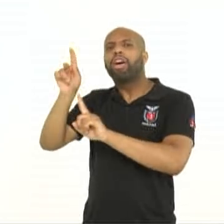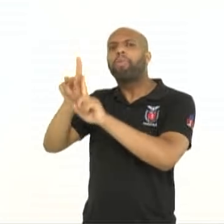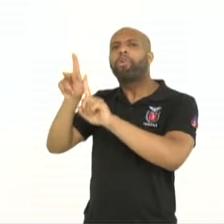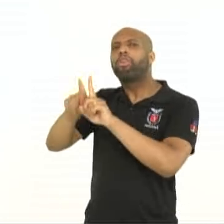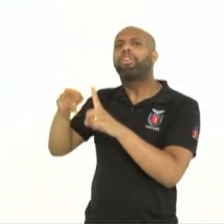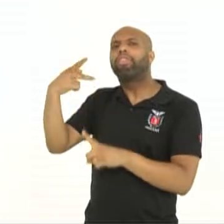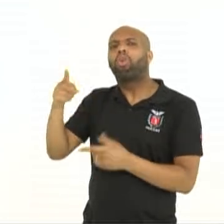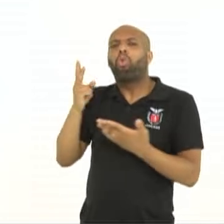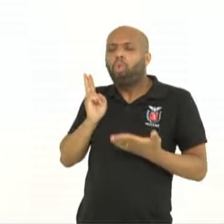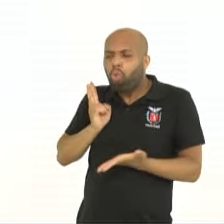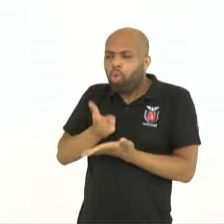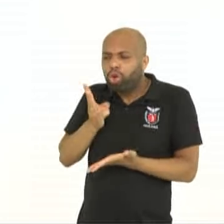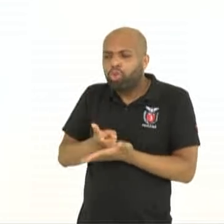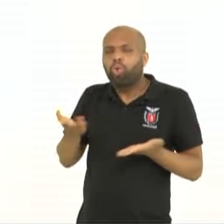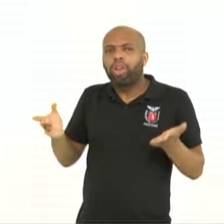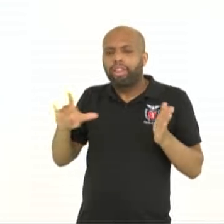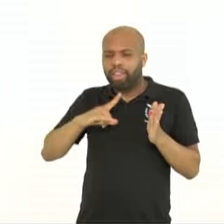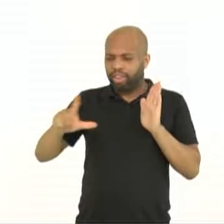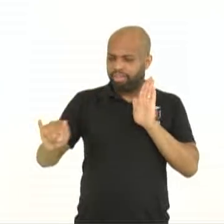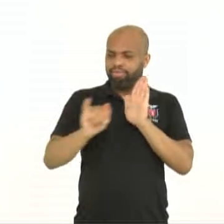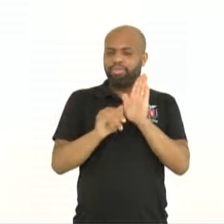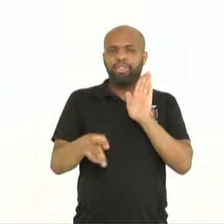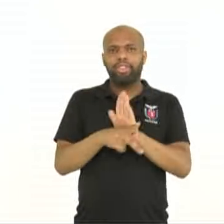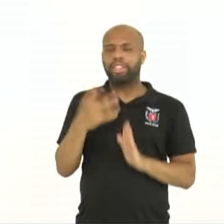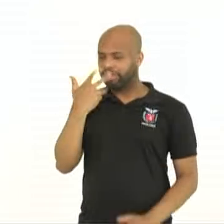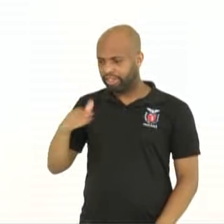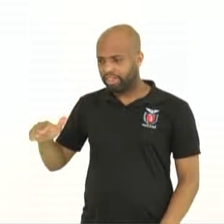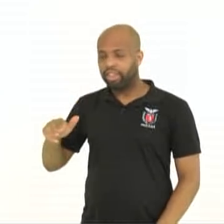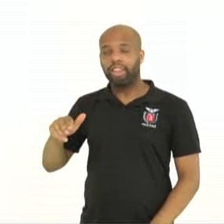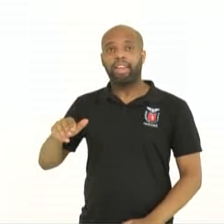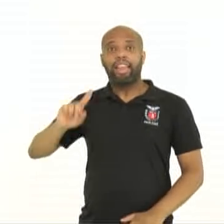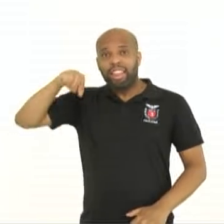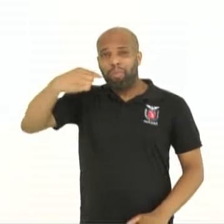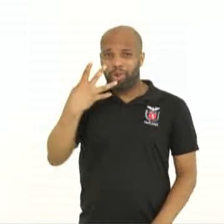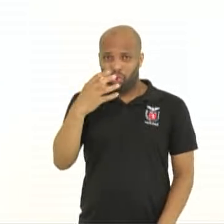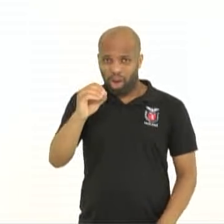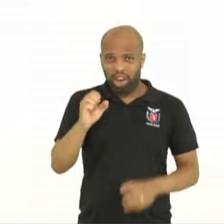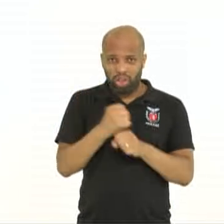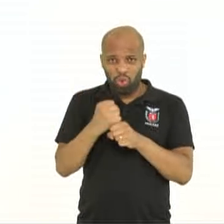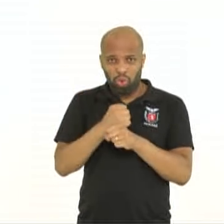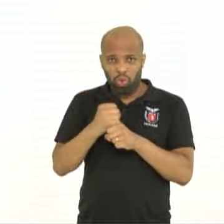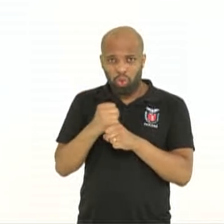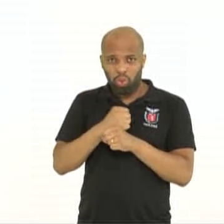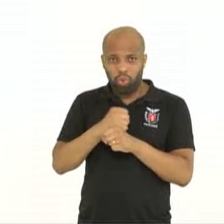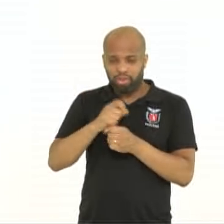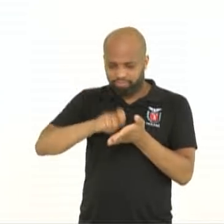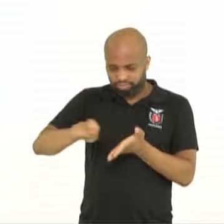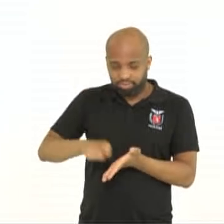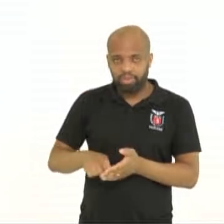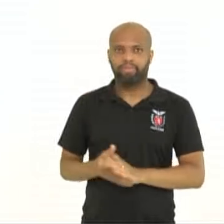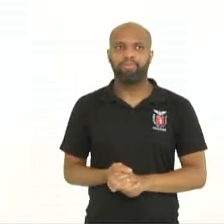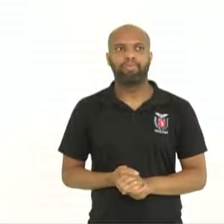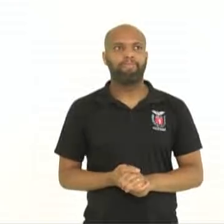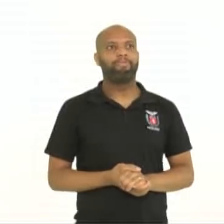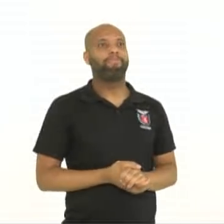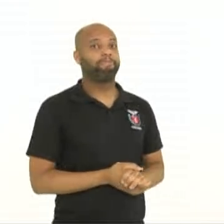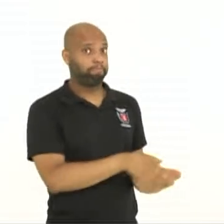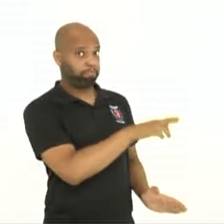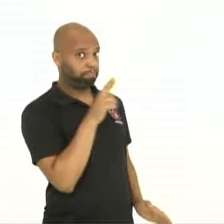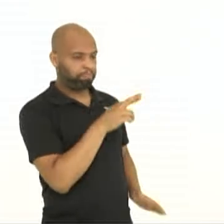personagem continuar gerando identificação nas crianças, mesmo após 40 anos de sua criação? Aí o